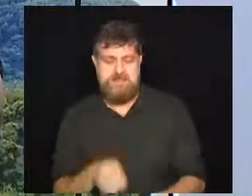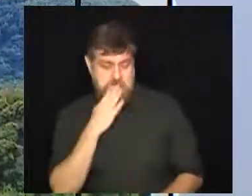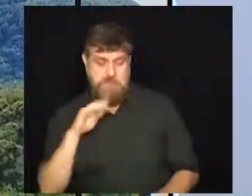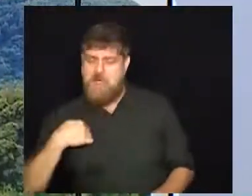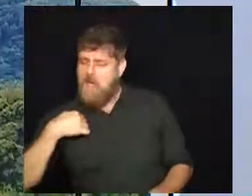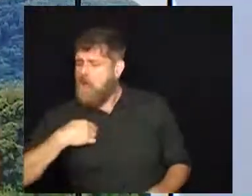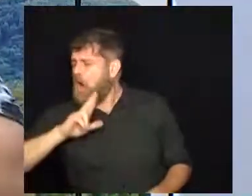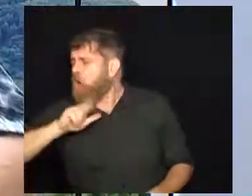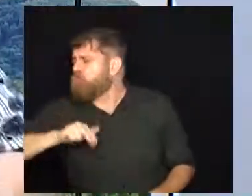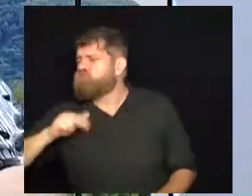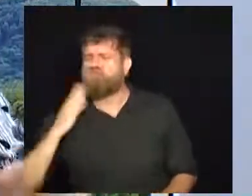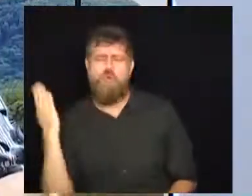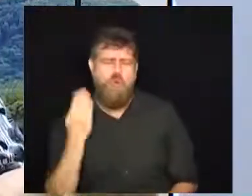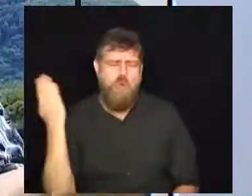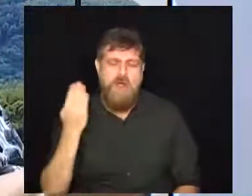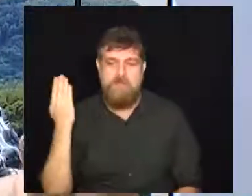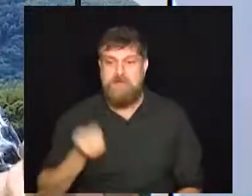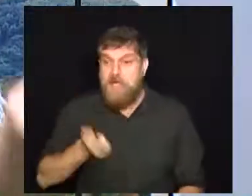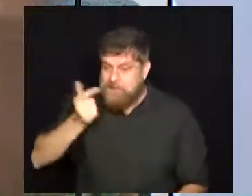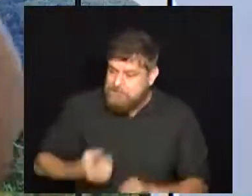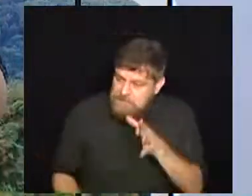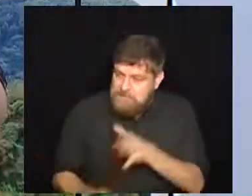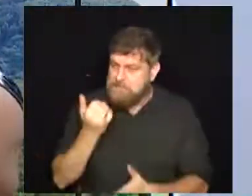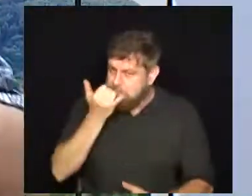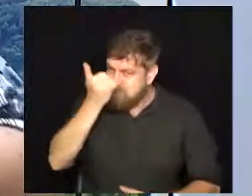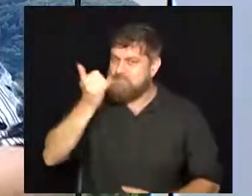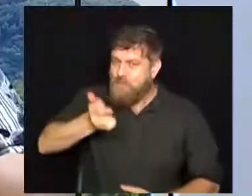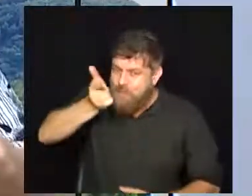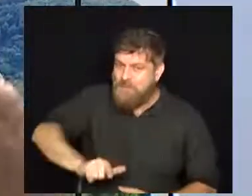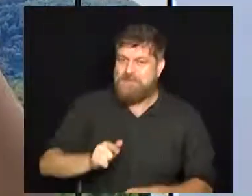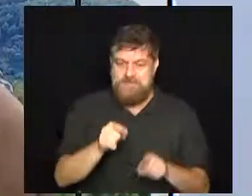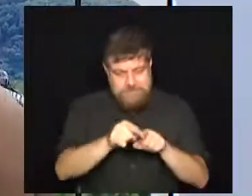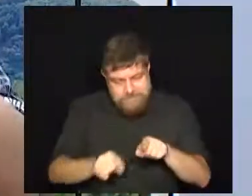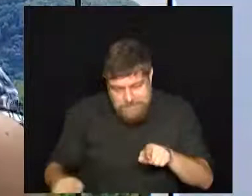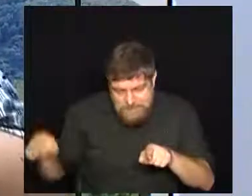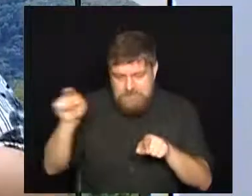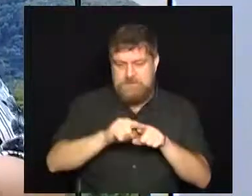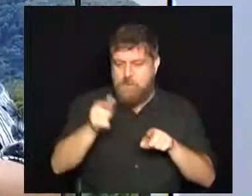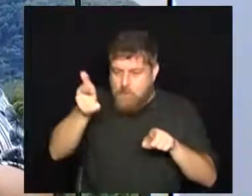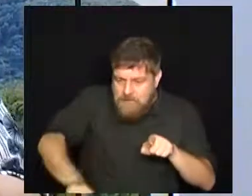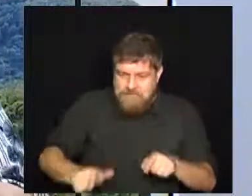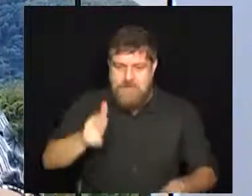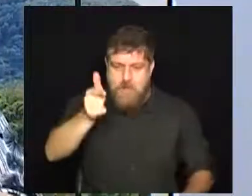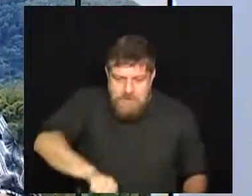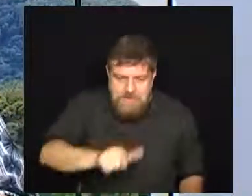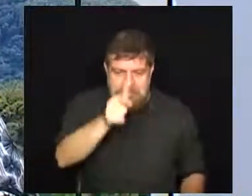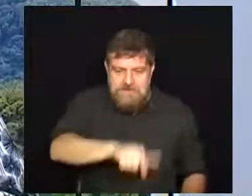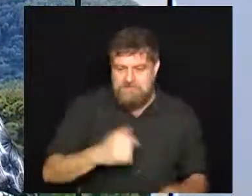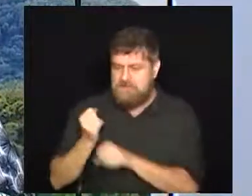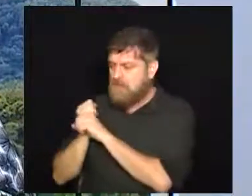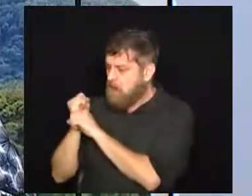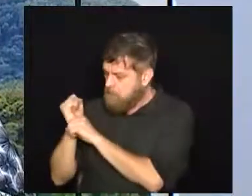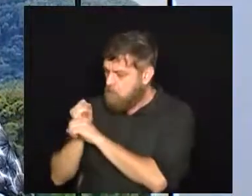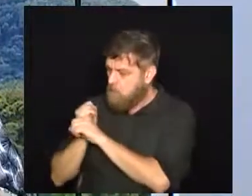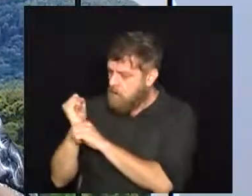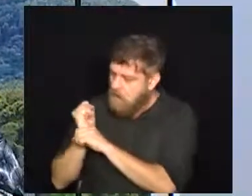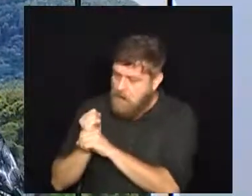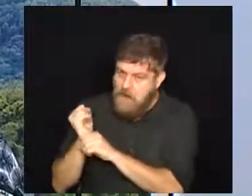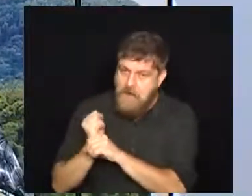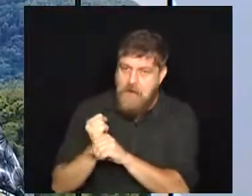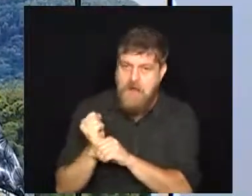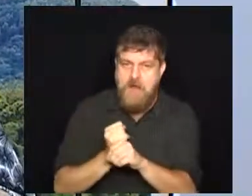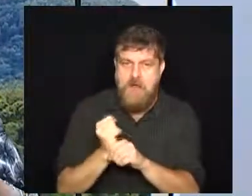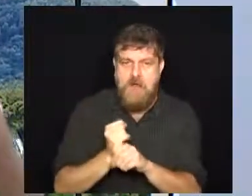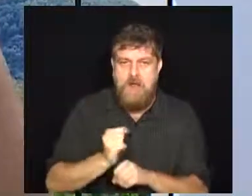fazer, e depois ele volta de novo a agredir. A mulher dentro desse ciclo, há mulheres que elas ficam anos dentro desse ciclo e elas não